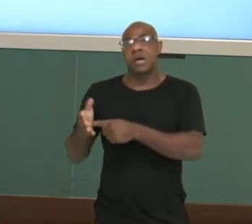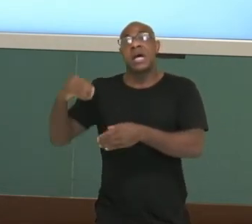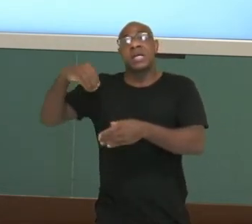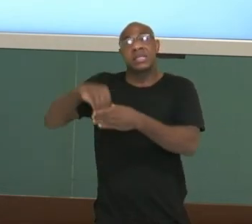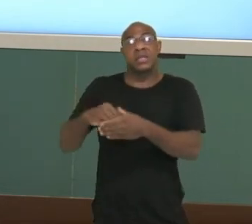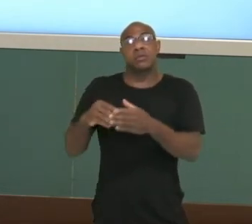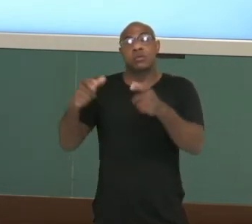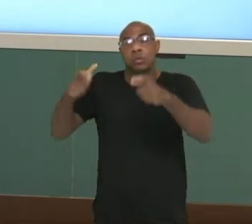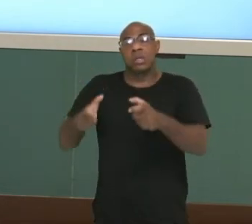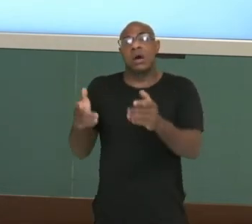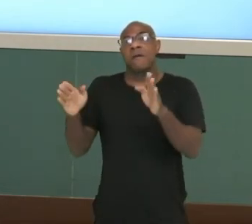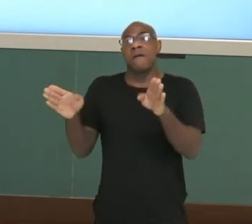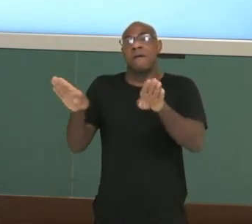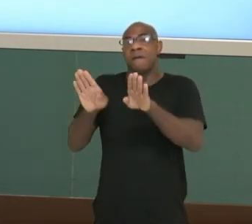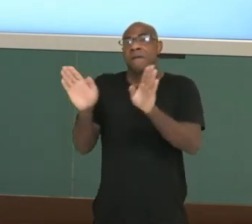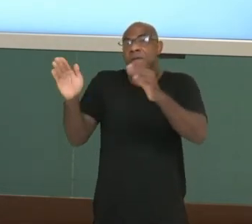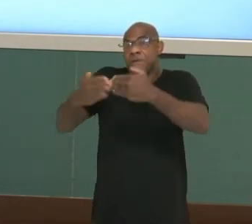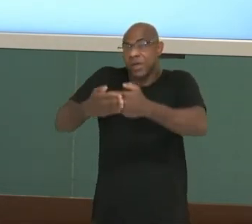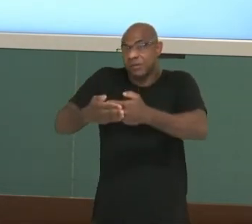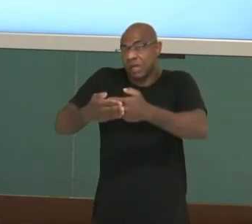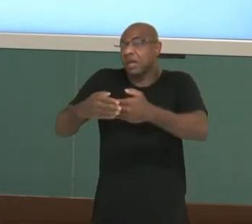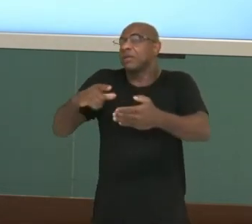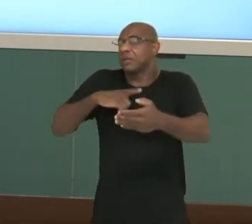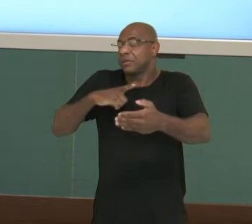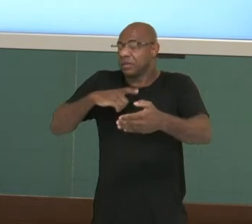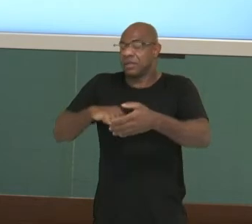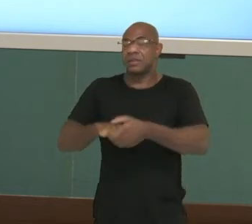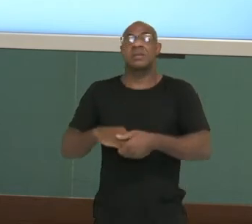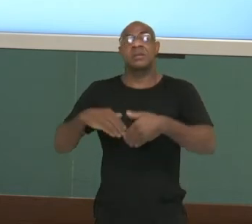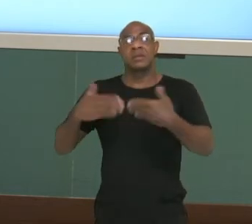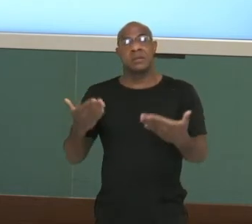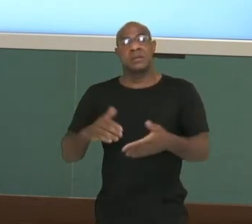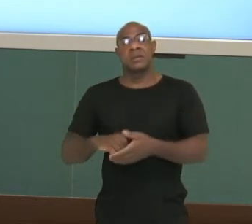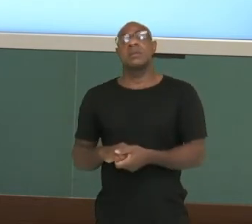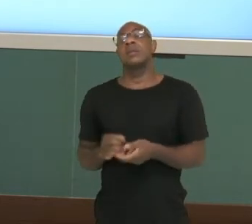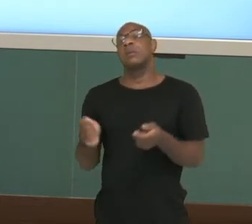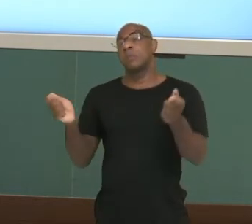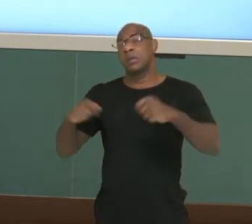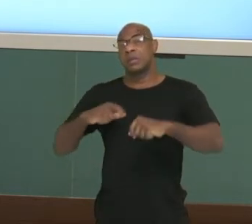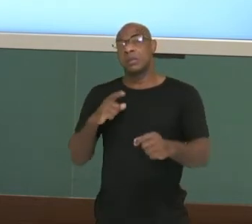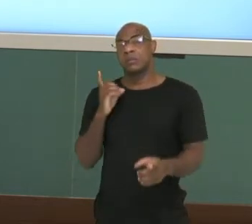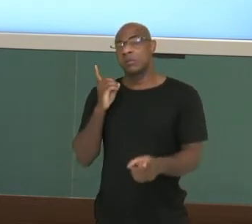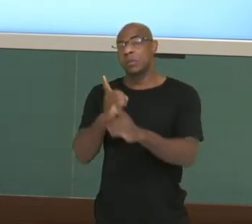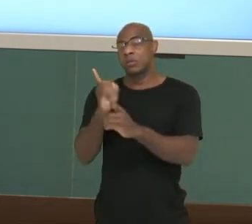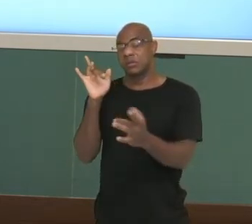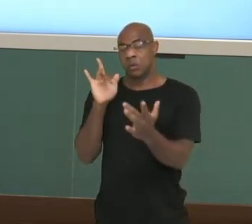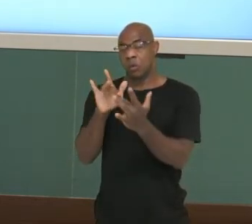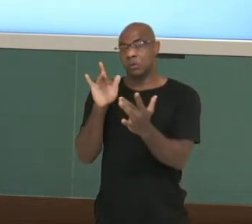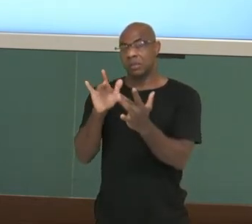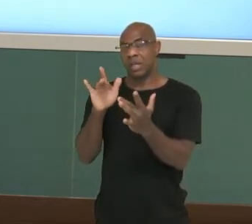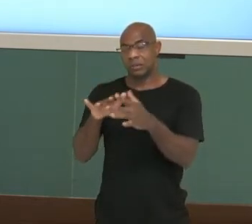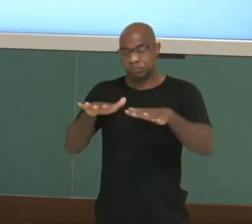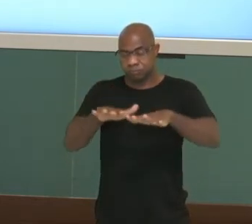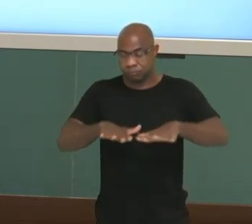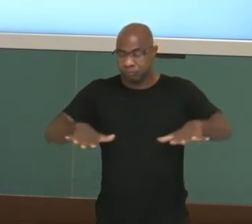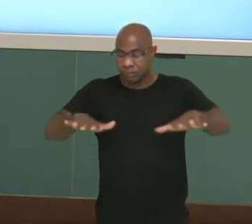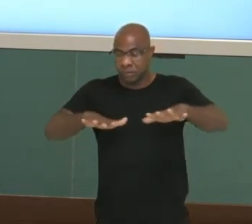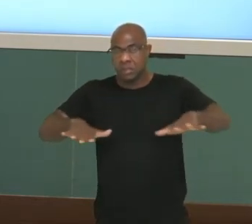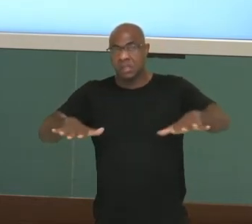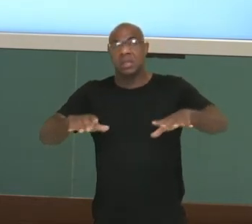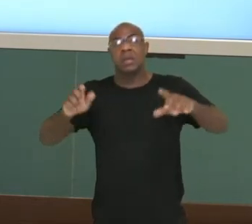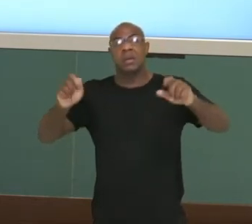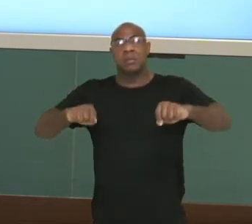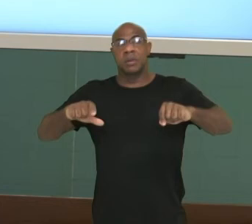complexo, haja vista que se esses materiais chegarem em contato com a superfície, eles podem comprometer diretamente